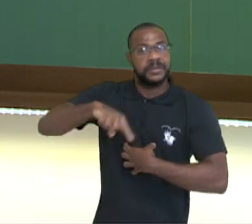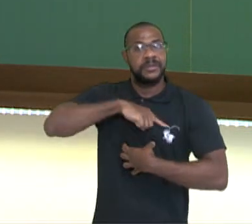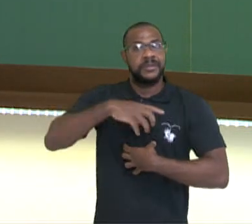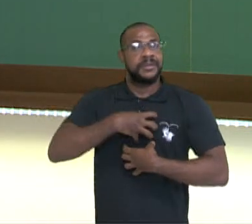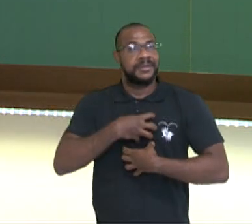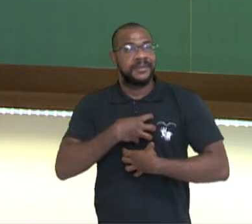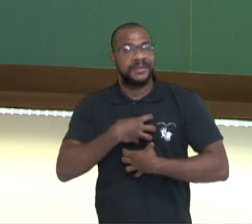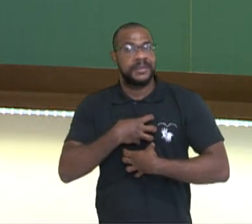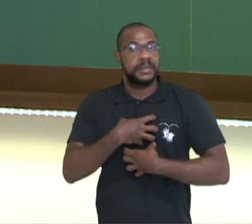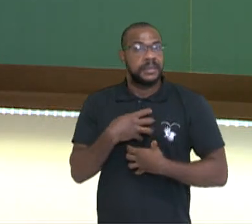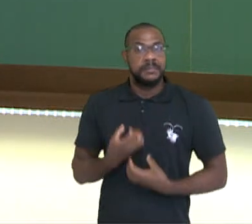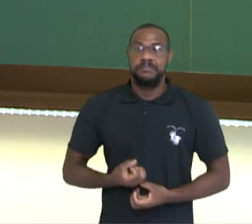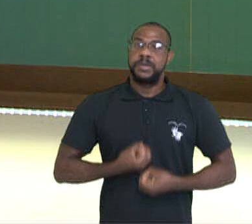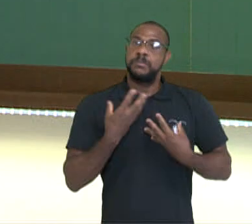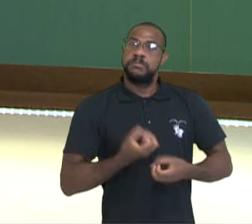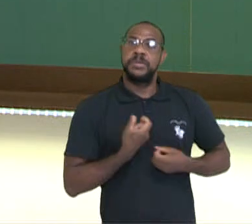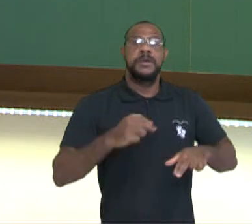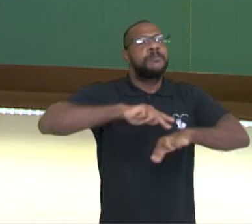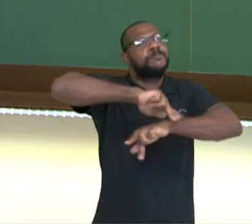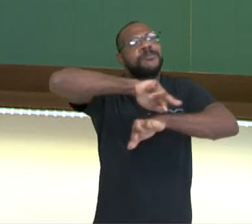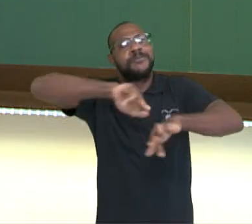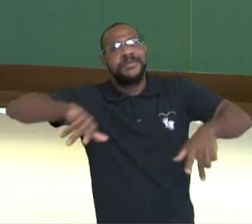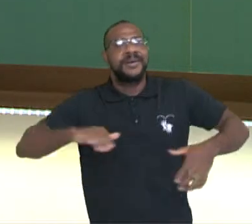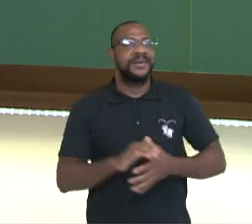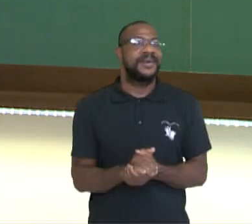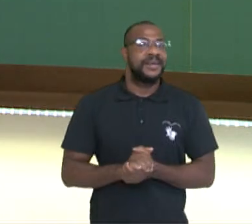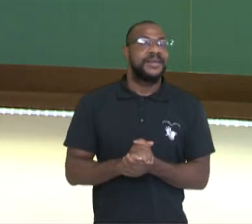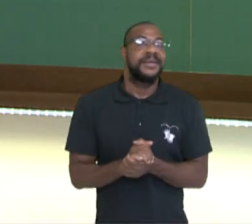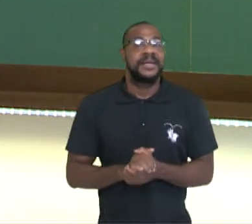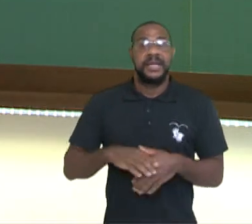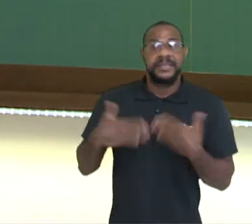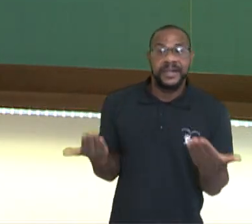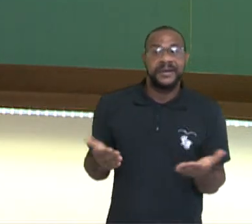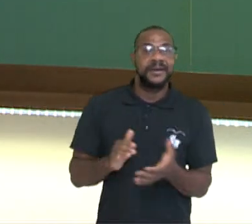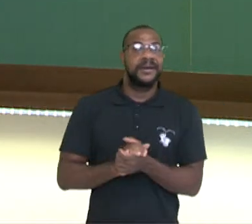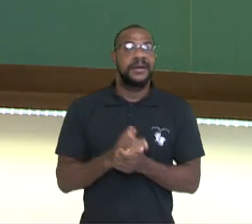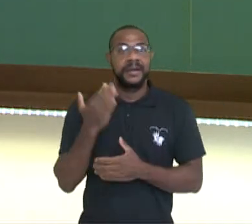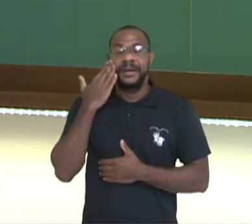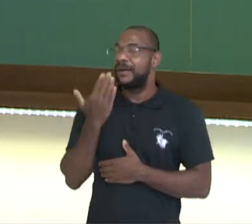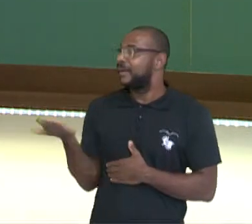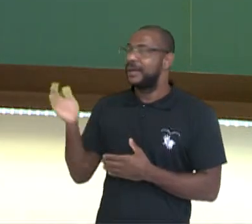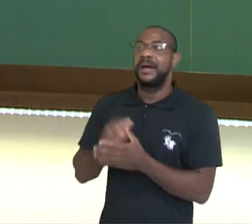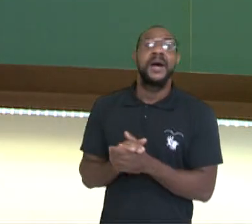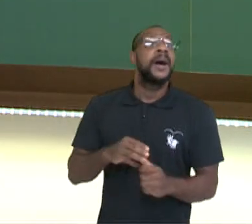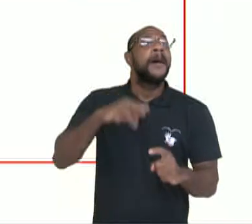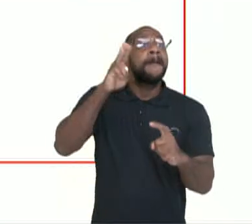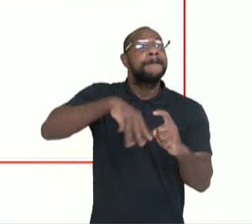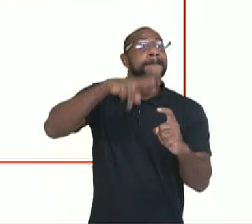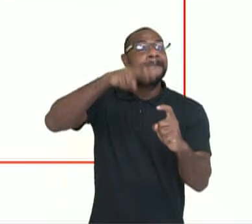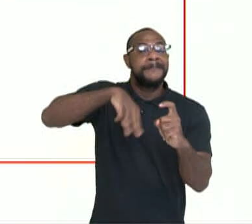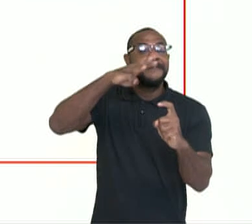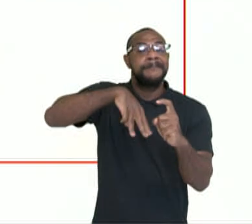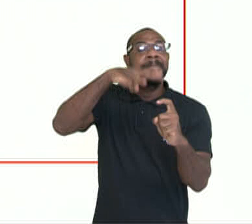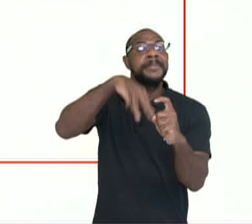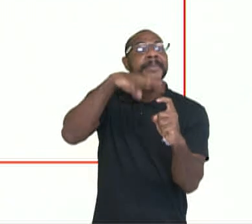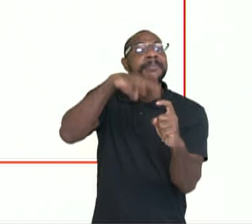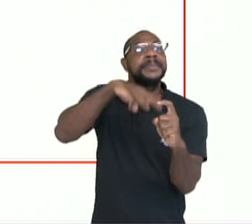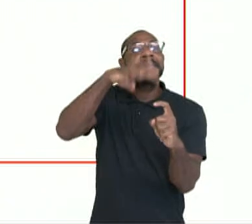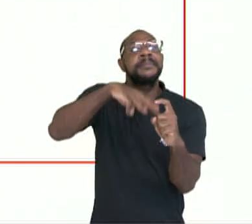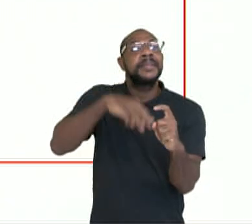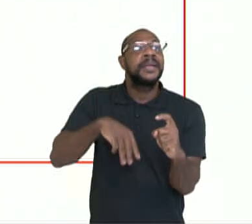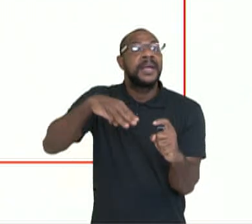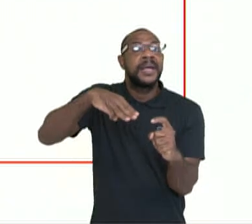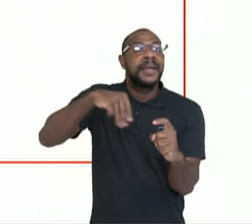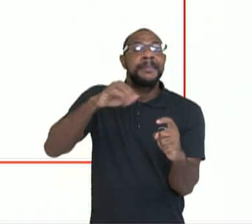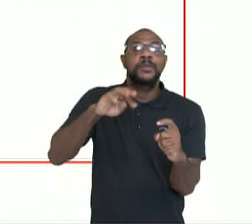coisa, ela se expressa em diversas áreas. A primeira delas que eu trouxe aqui para vocês é a mitologia. Então, quando fala de mitologia, qual